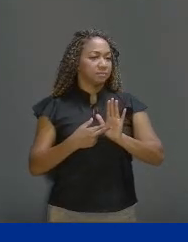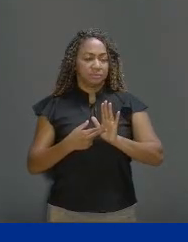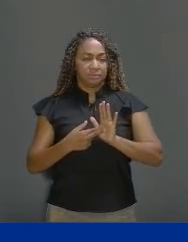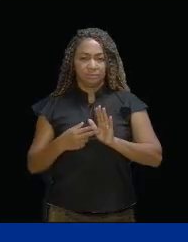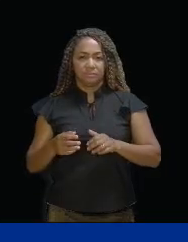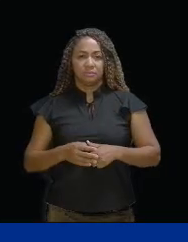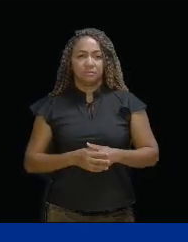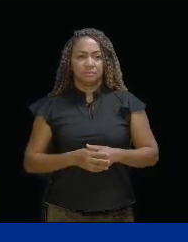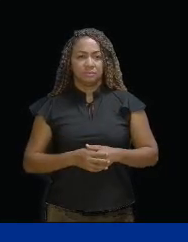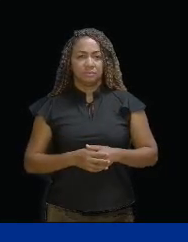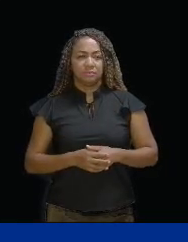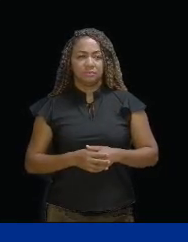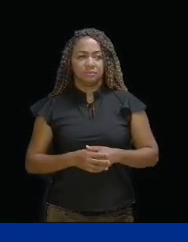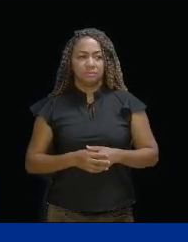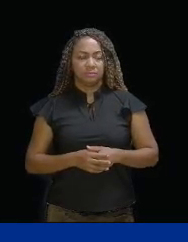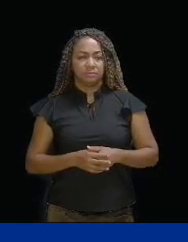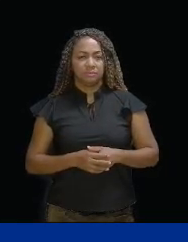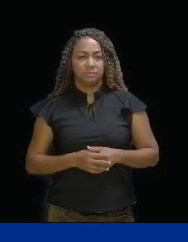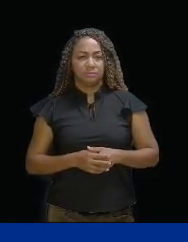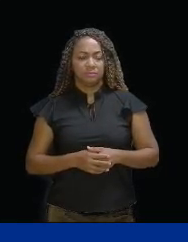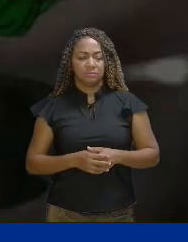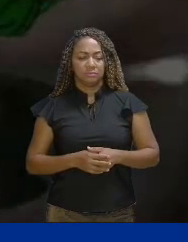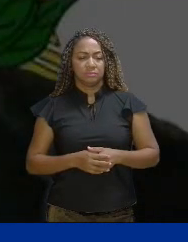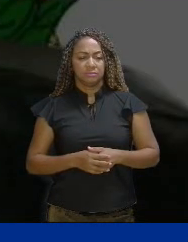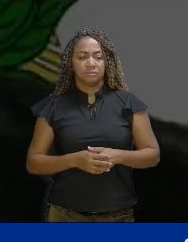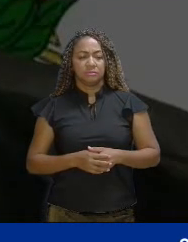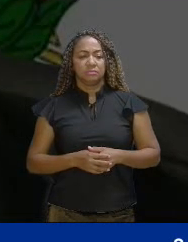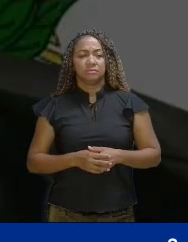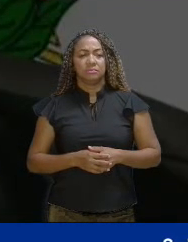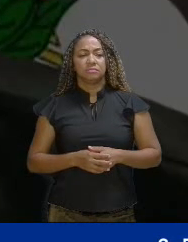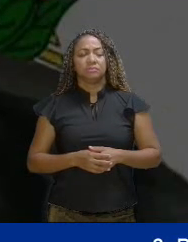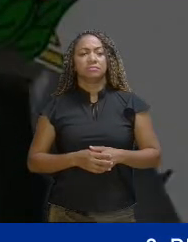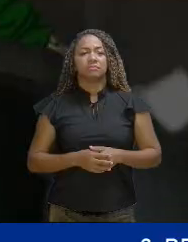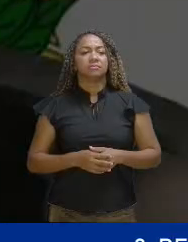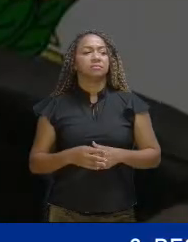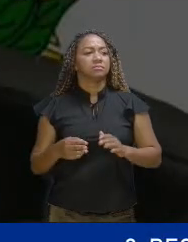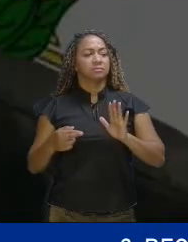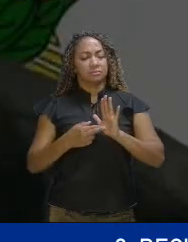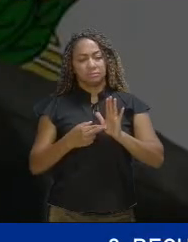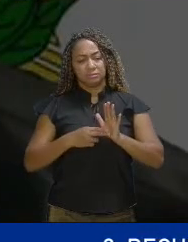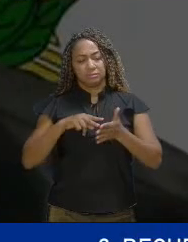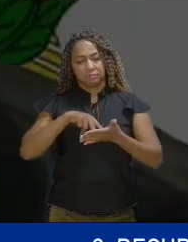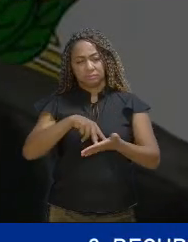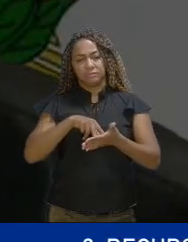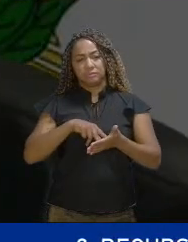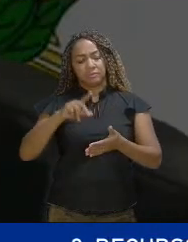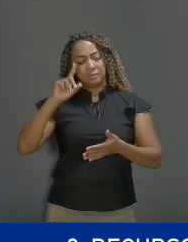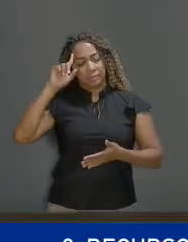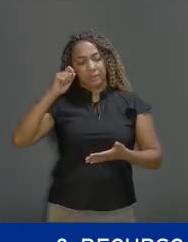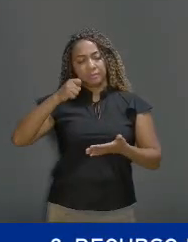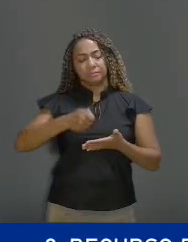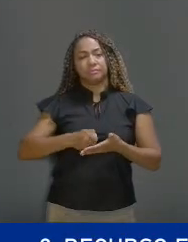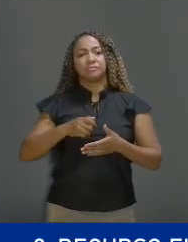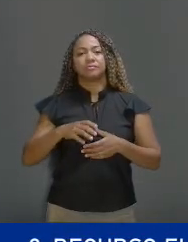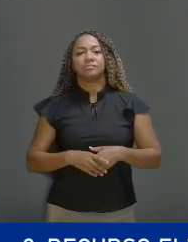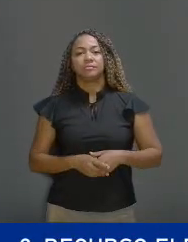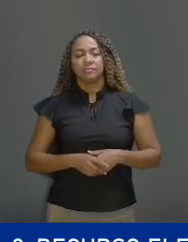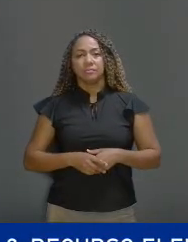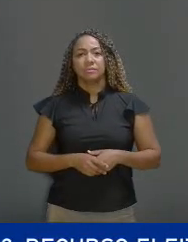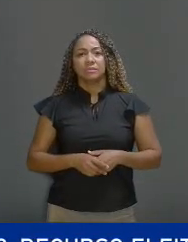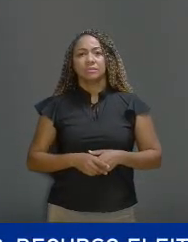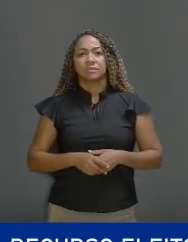Eu acho que caiu. É isso mesmo, desprovimento do recurso, mantendo a sentença. Certíssimo. Desculpa, eu falei Ok.